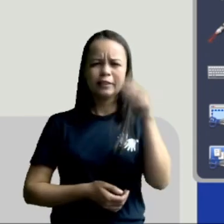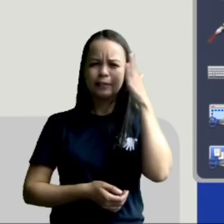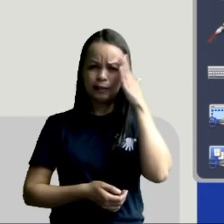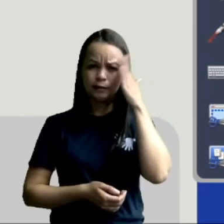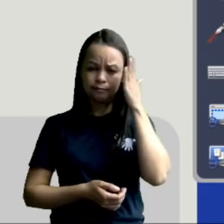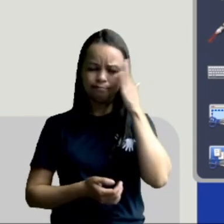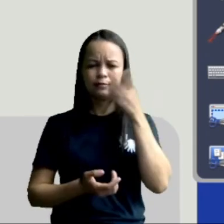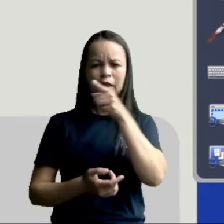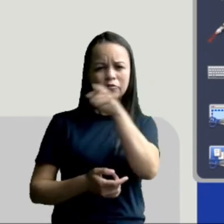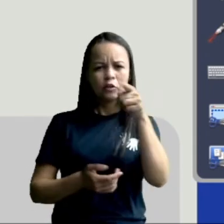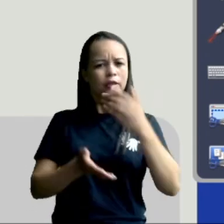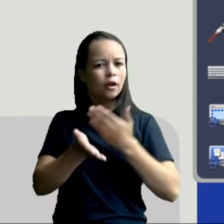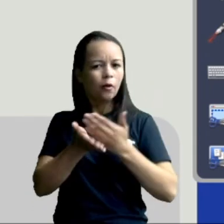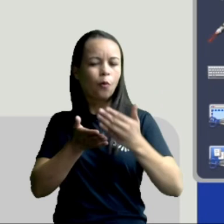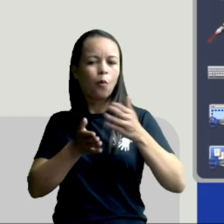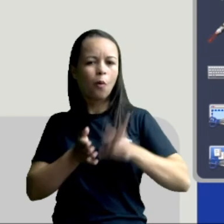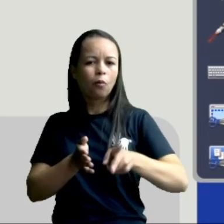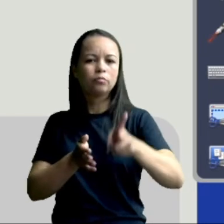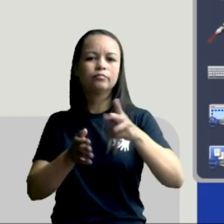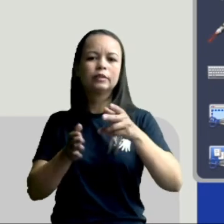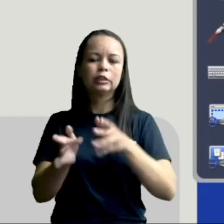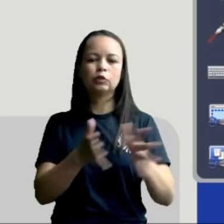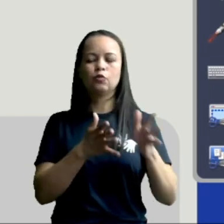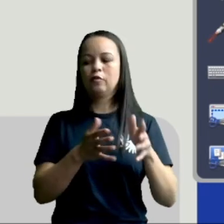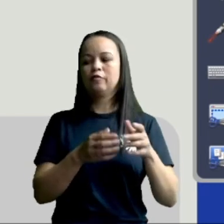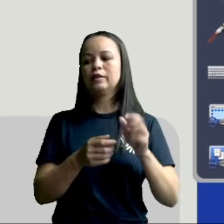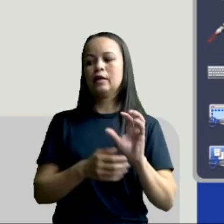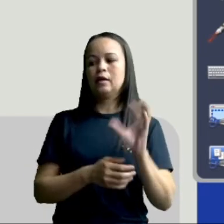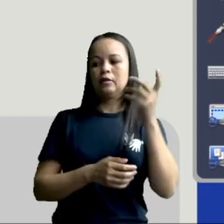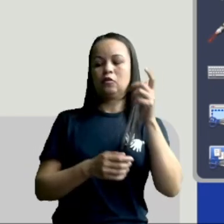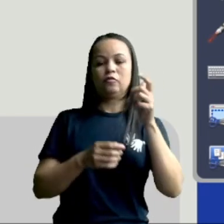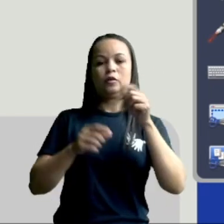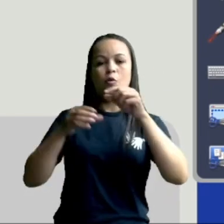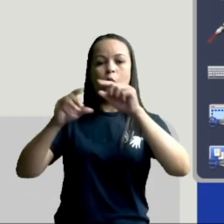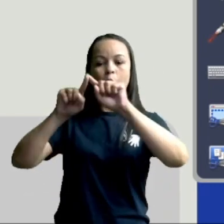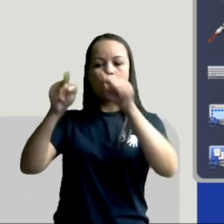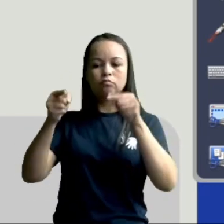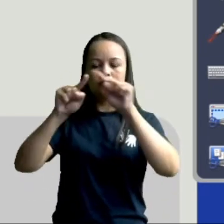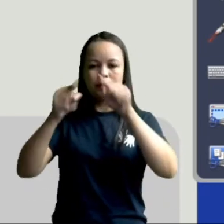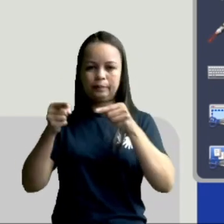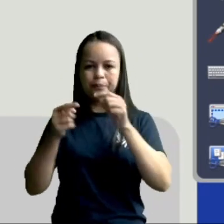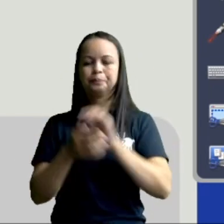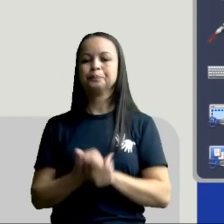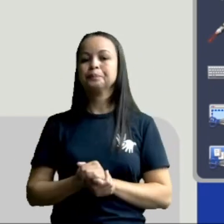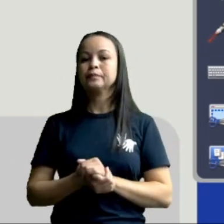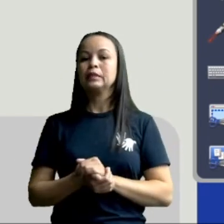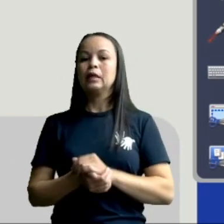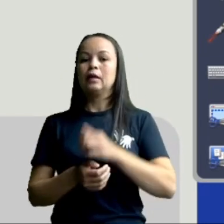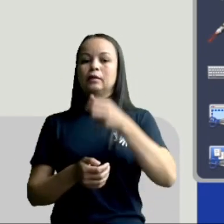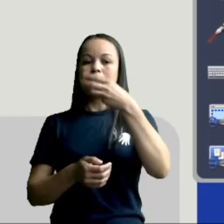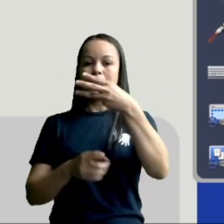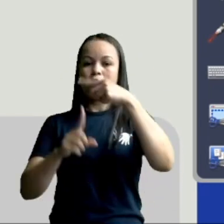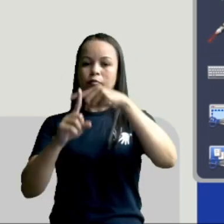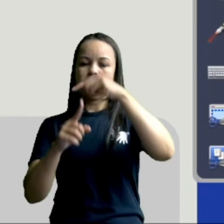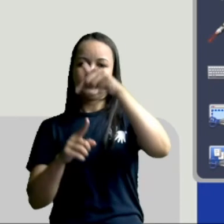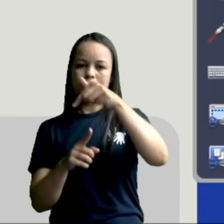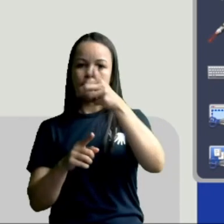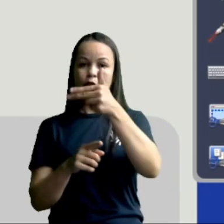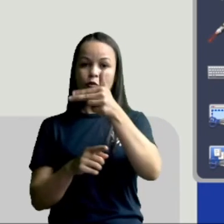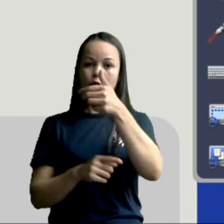E aí você continua. Fazer isso aqui, ó. Primeiro resolve os parênteses. 3 mais 7,